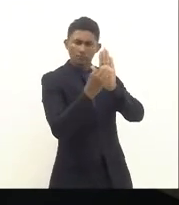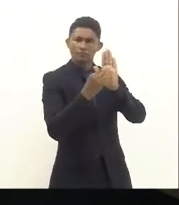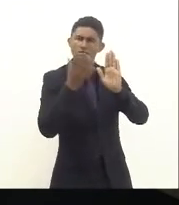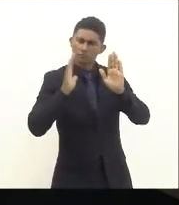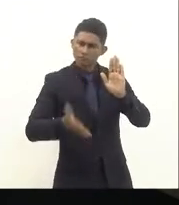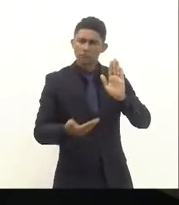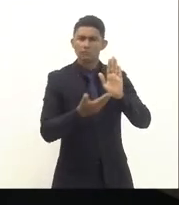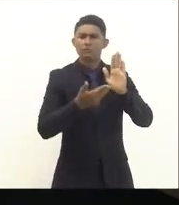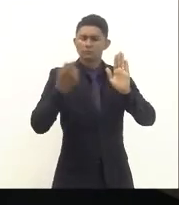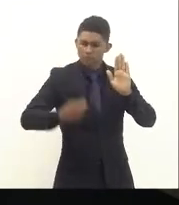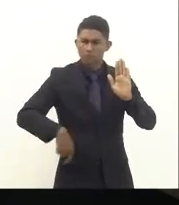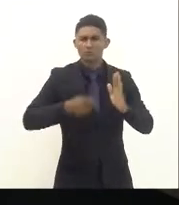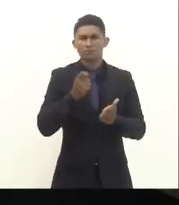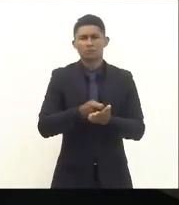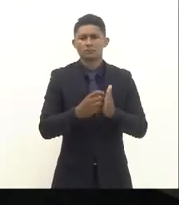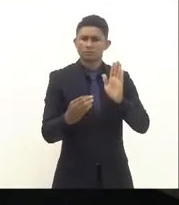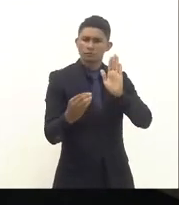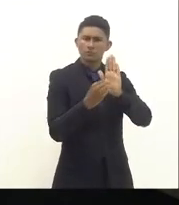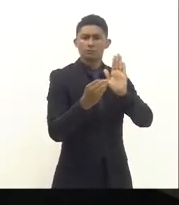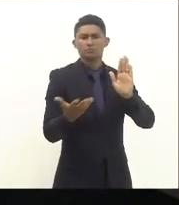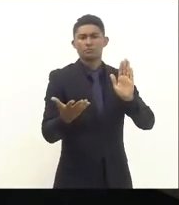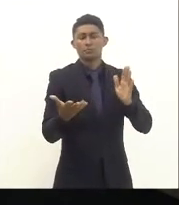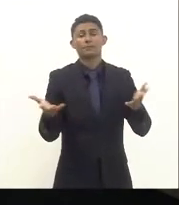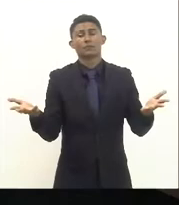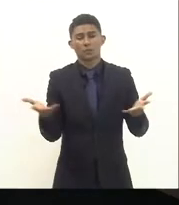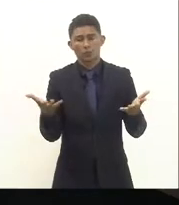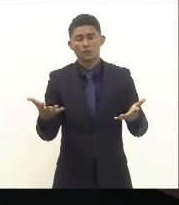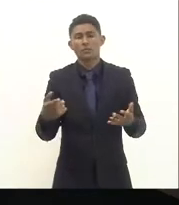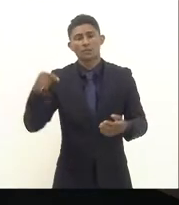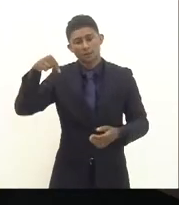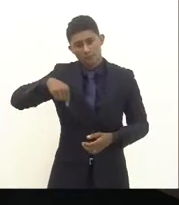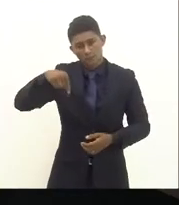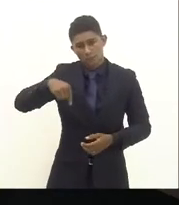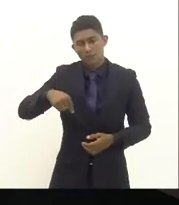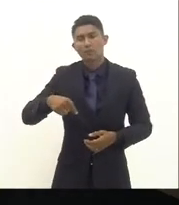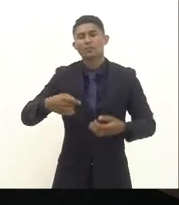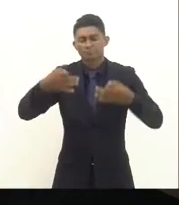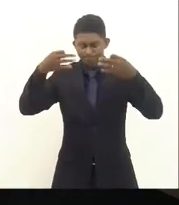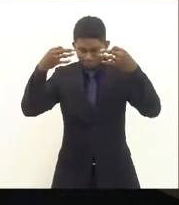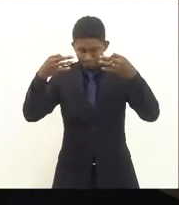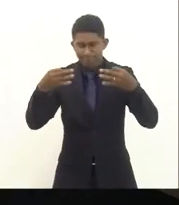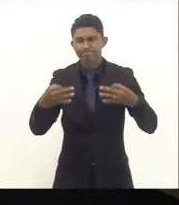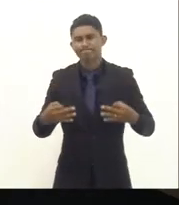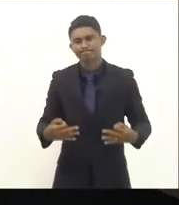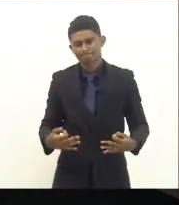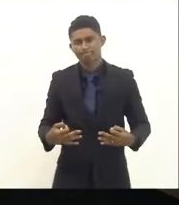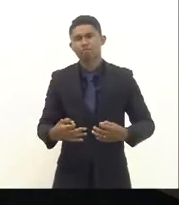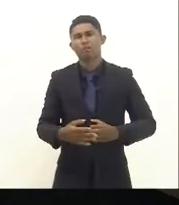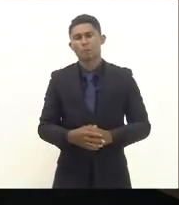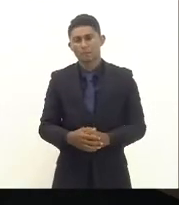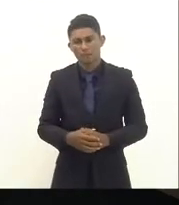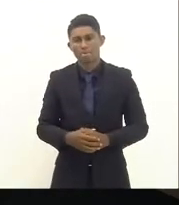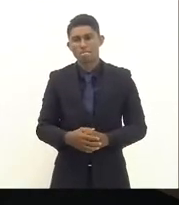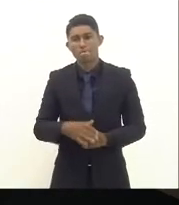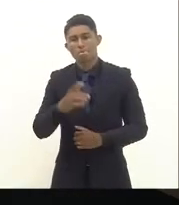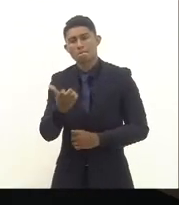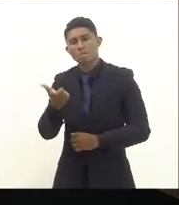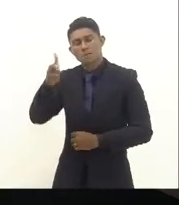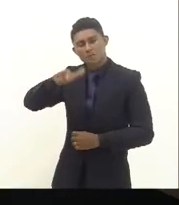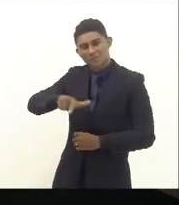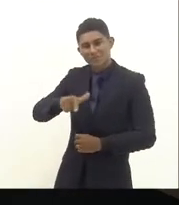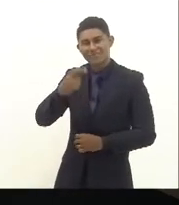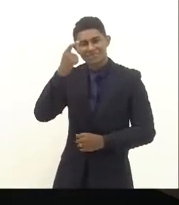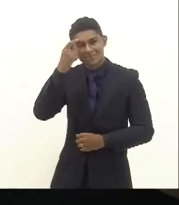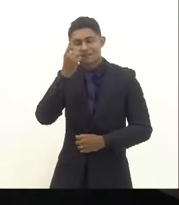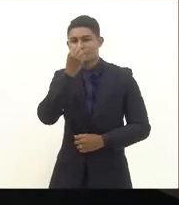previsão tem que estar então aqui hoje está se fazendo uma Justiça né Staff restituindo